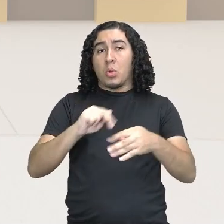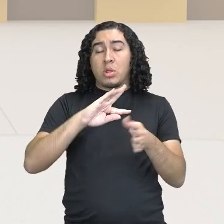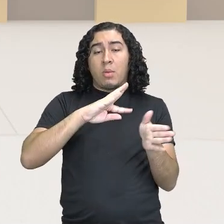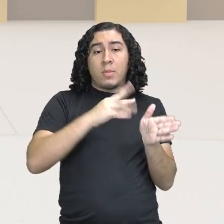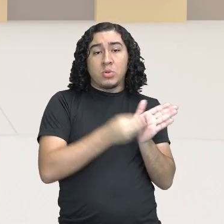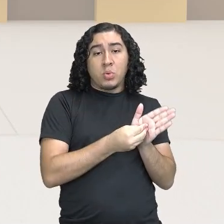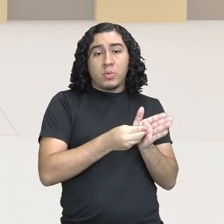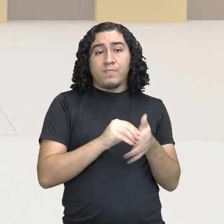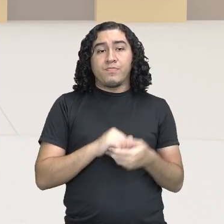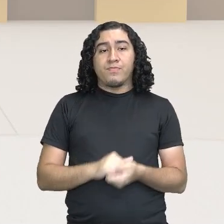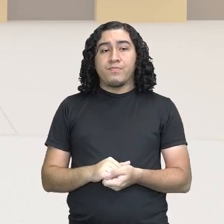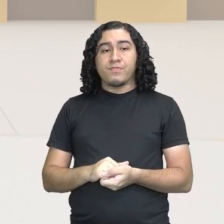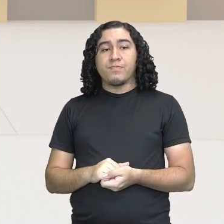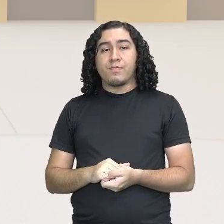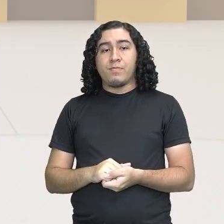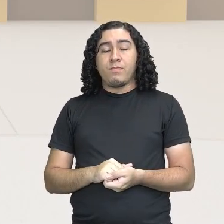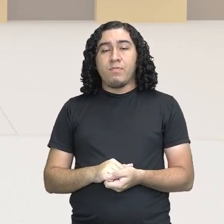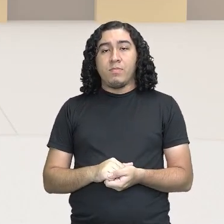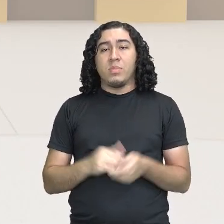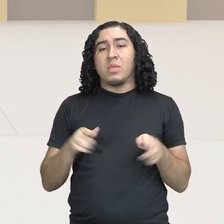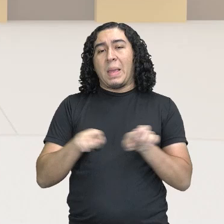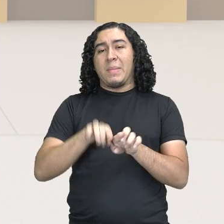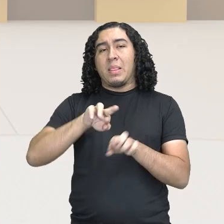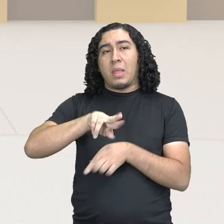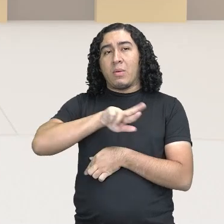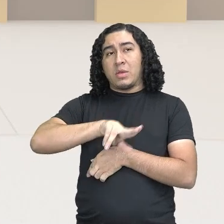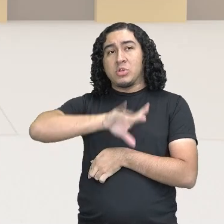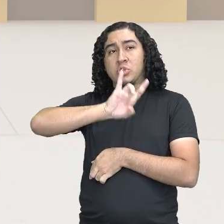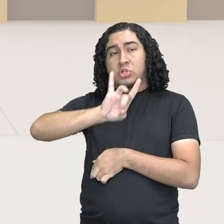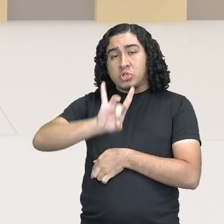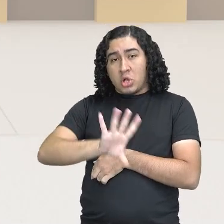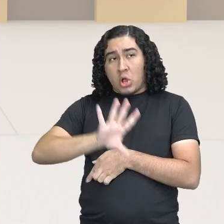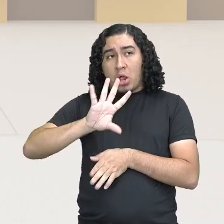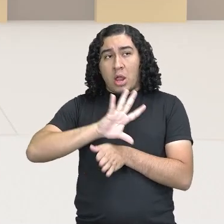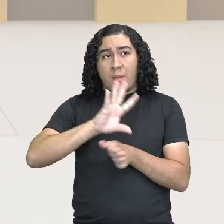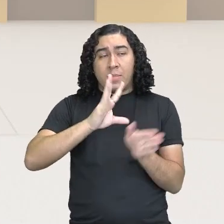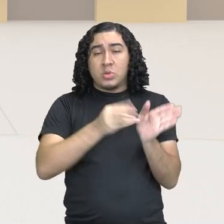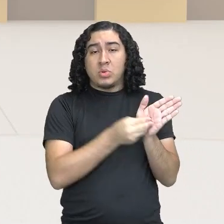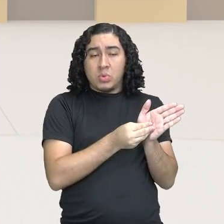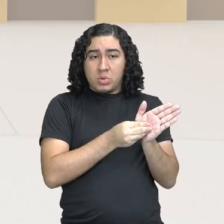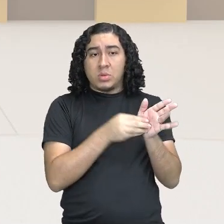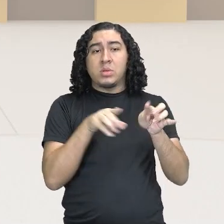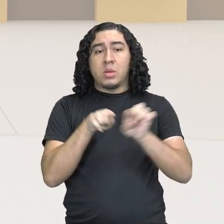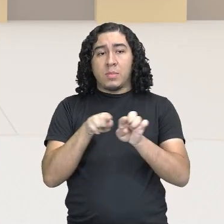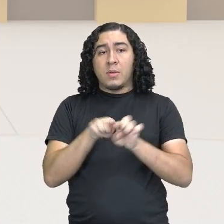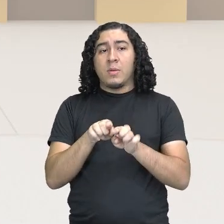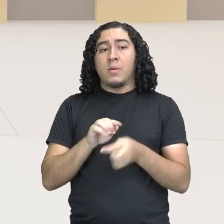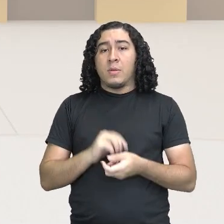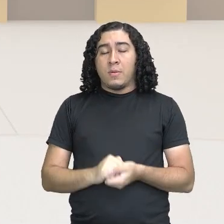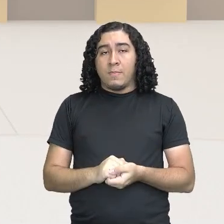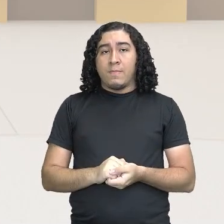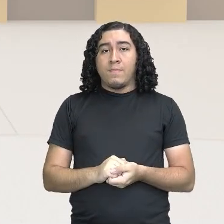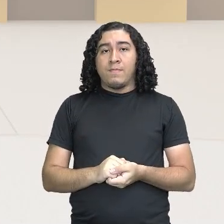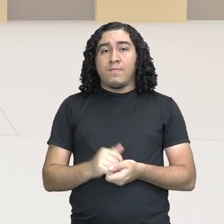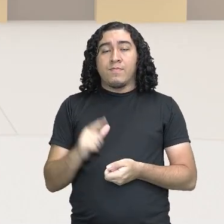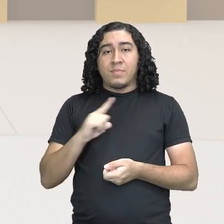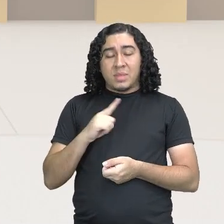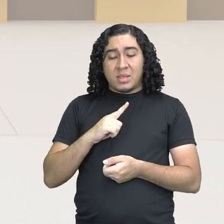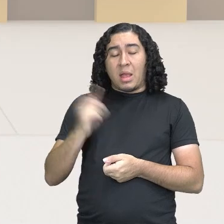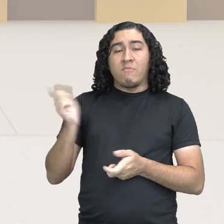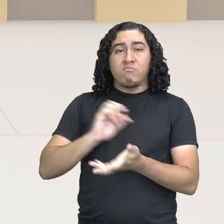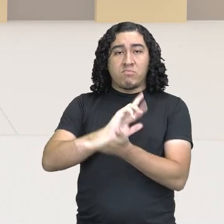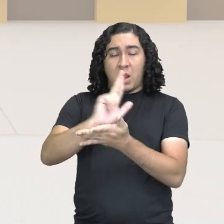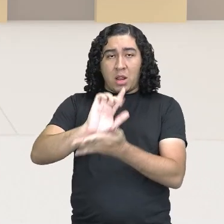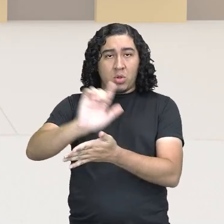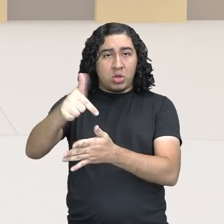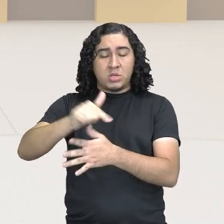ela inclui também não só o bioma Amazônia, também inclui o Cerrado, tá, do Maranhão, e o Pantanal do Mato Grosso, assim como